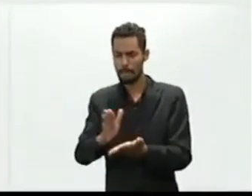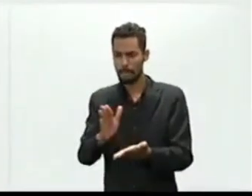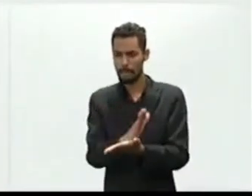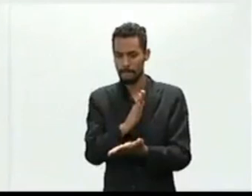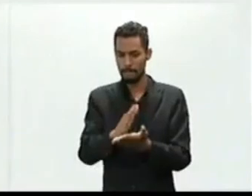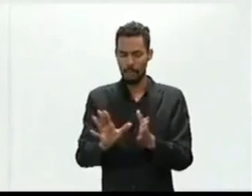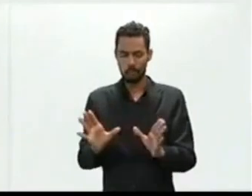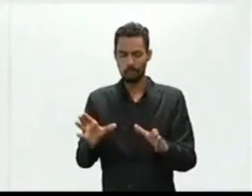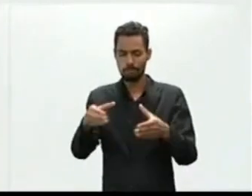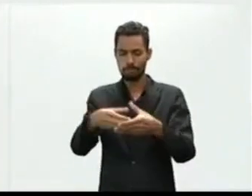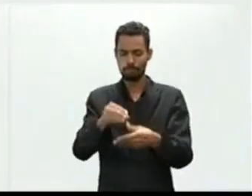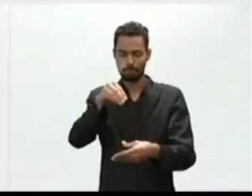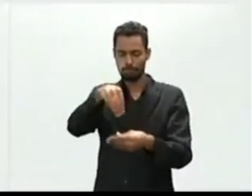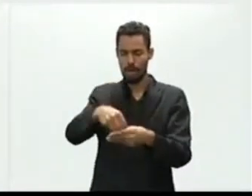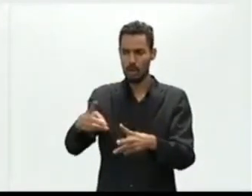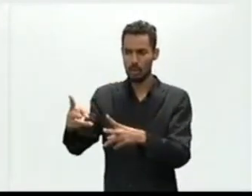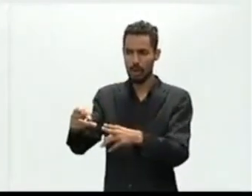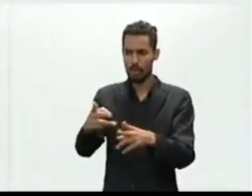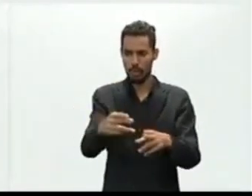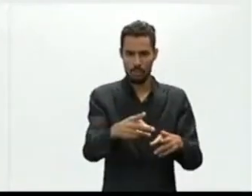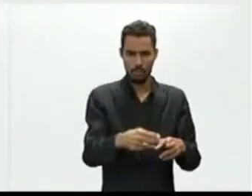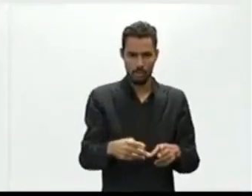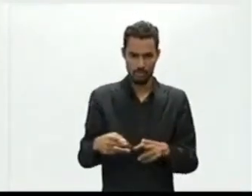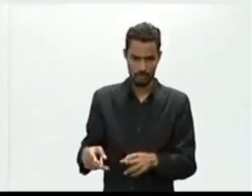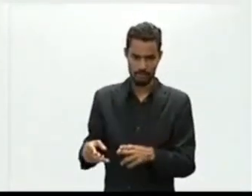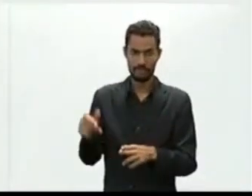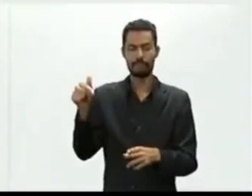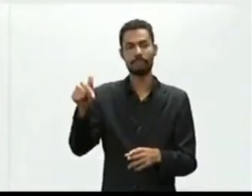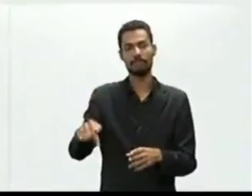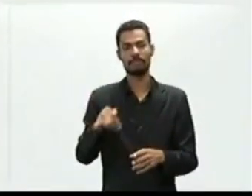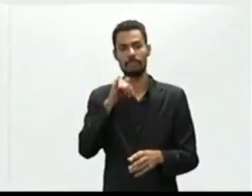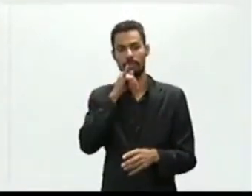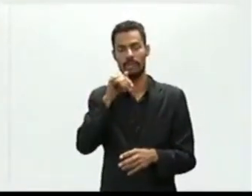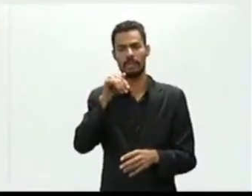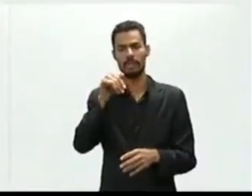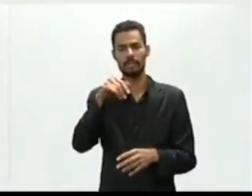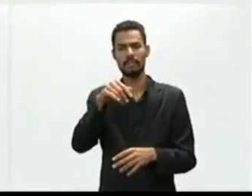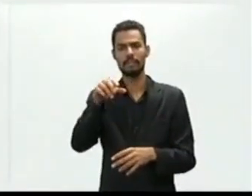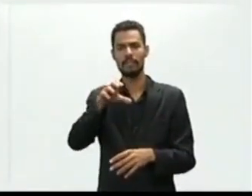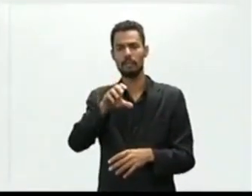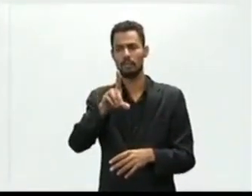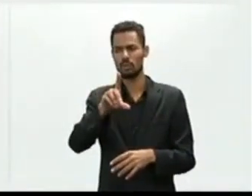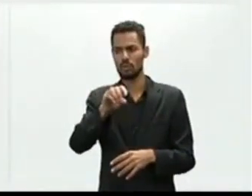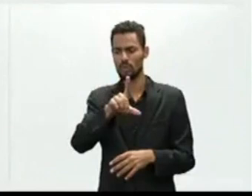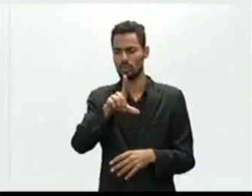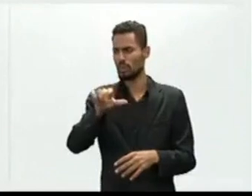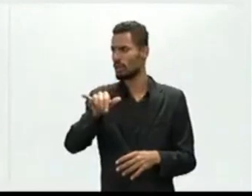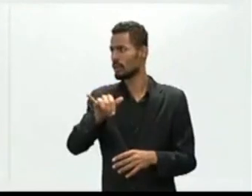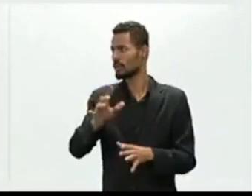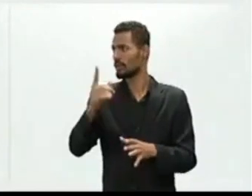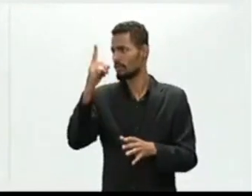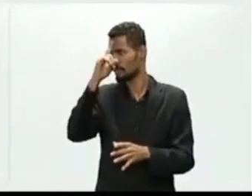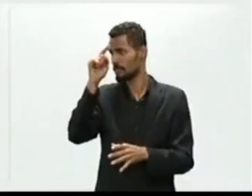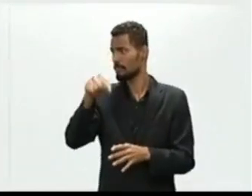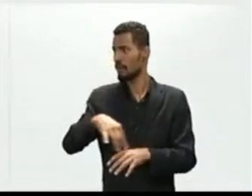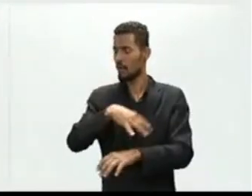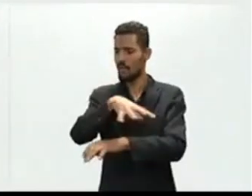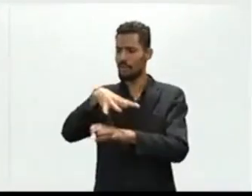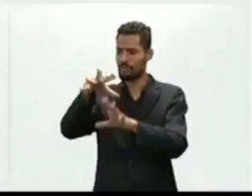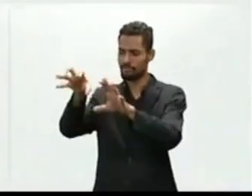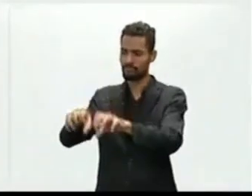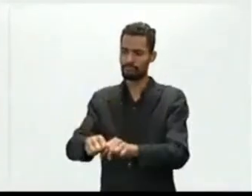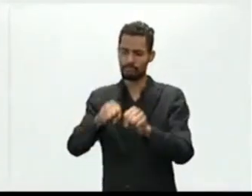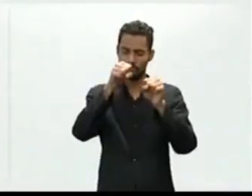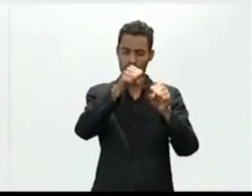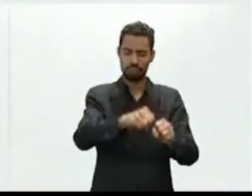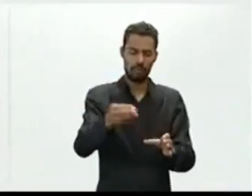um clone idêntico a elas. Então, no caso da ovelha Dolly, os cientistas retiraram o núcleo de uma célula somática de uma ovelha e colocaram dentro de